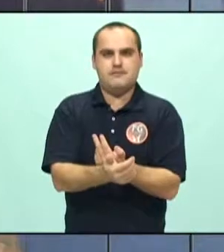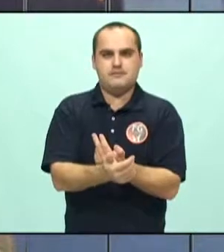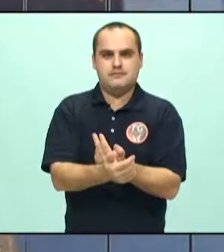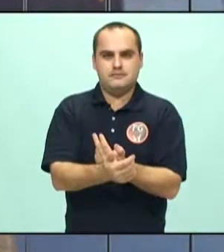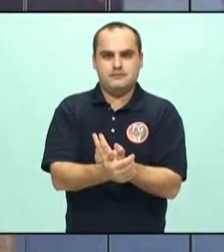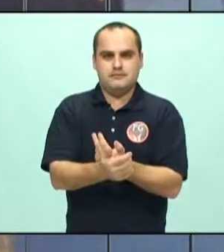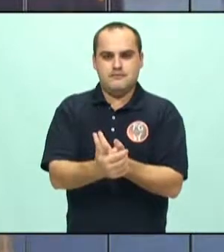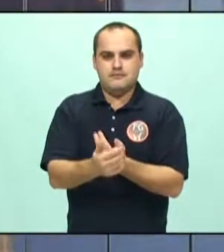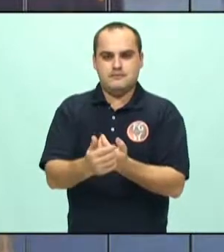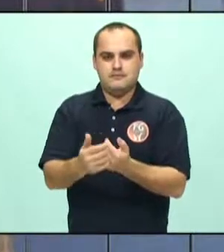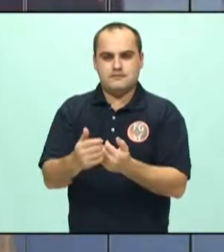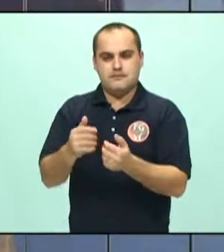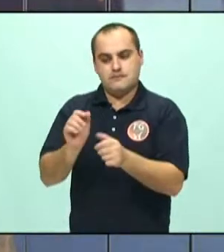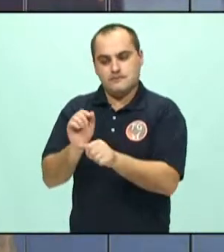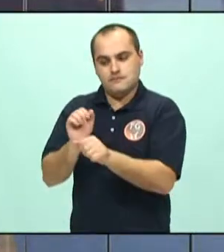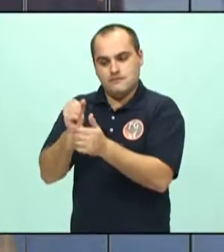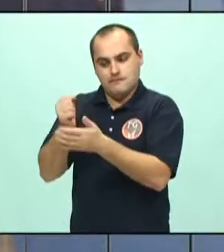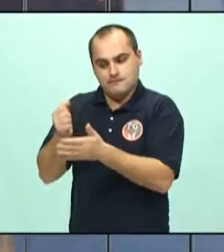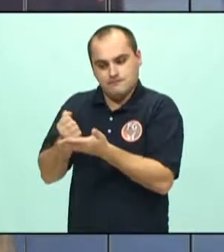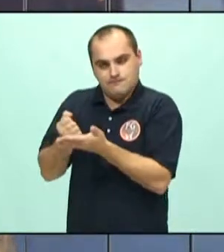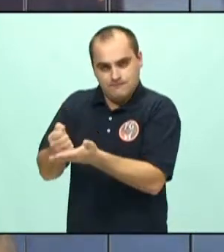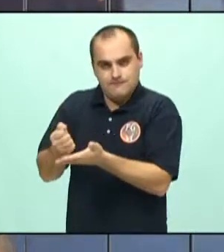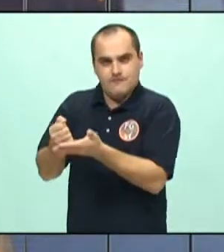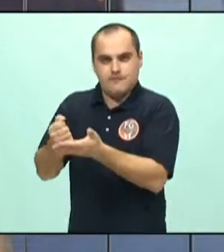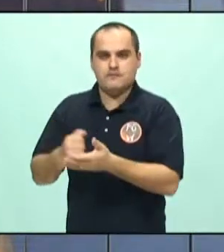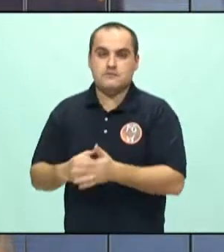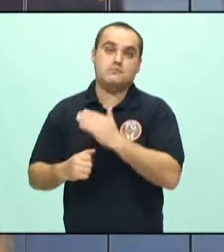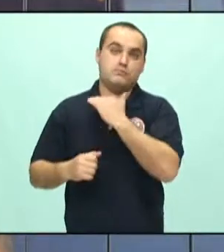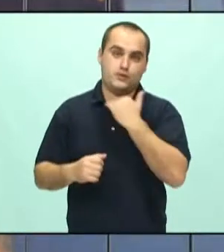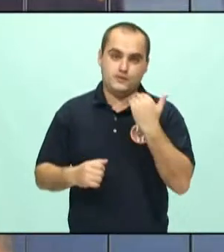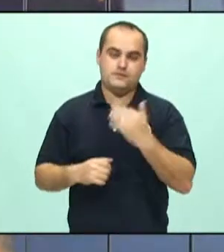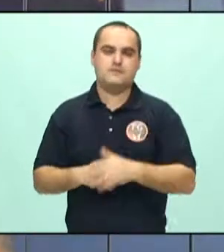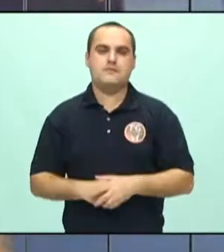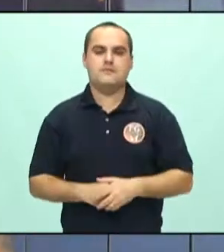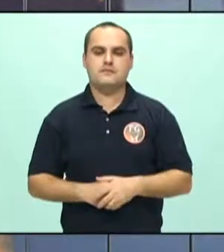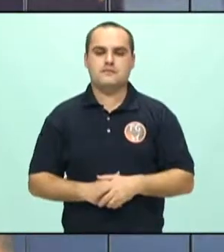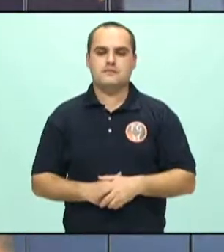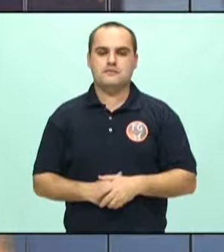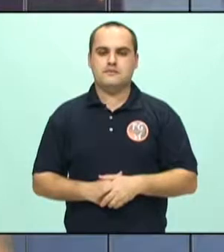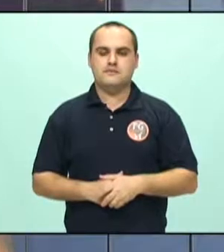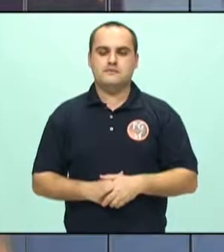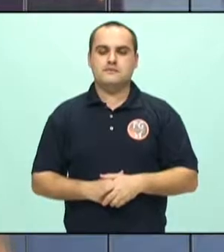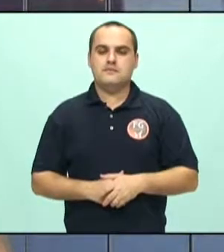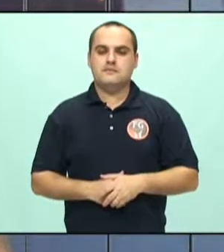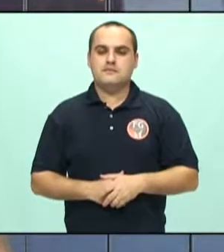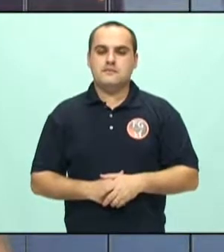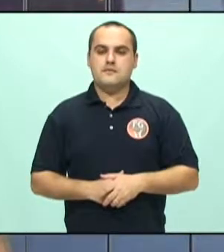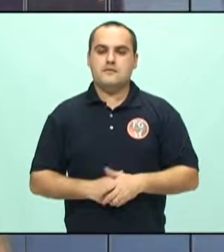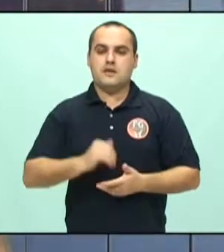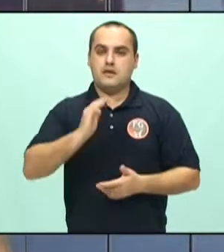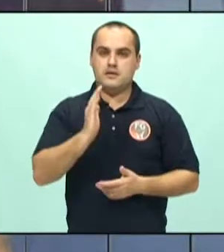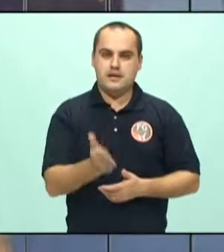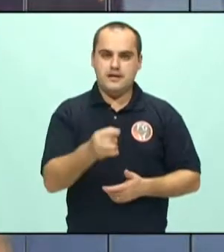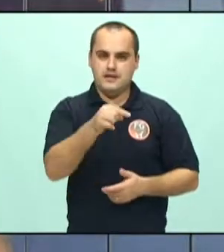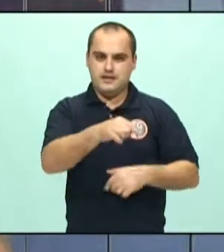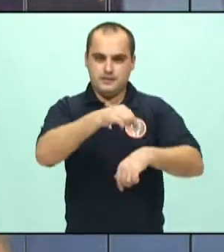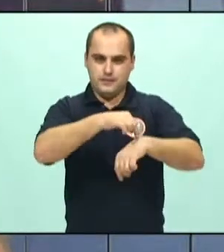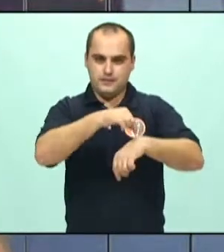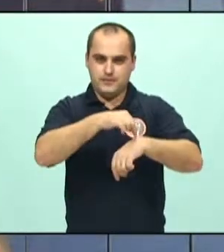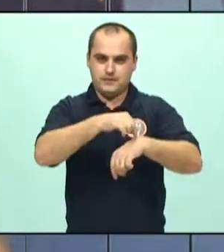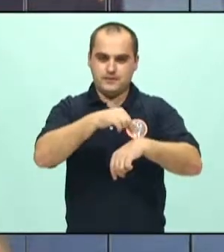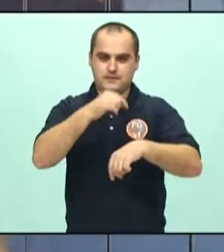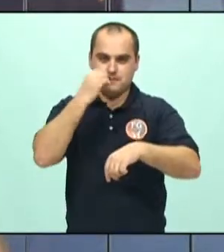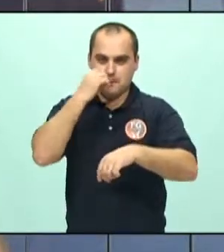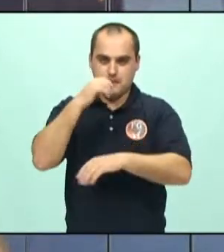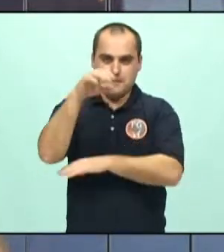permanece encostado para auxiliar, e veio a óbito. Hoje, esse movimento de embarque de container não é mais